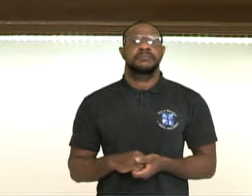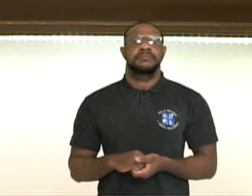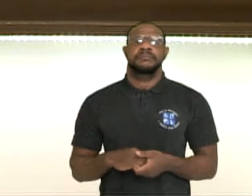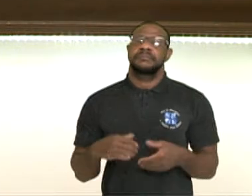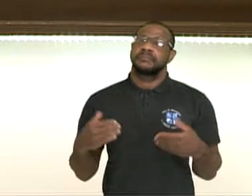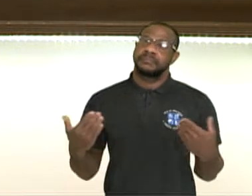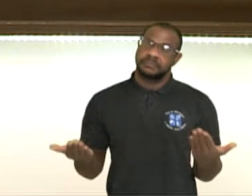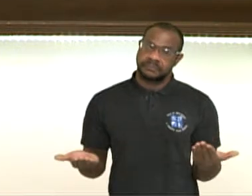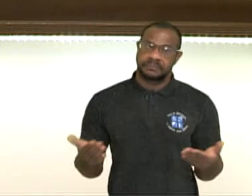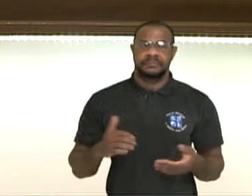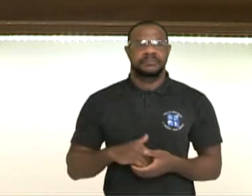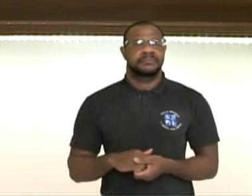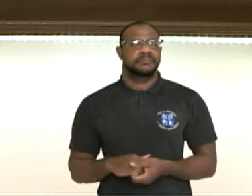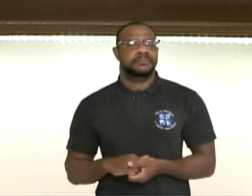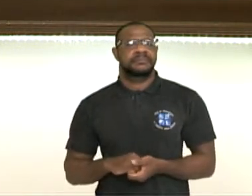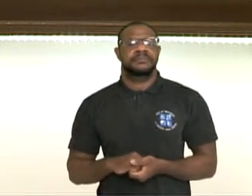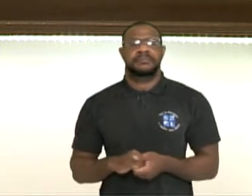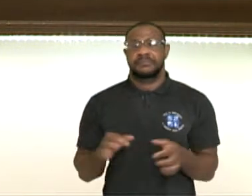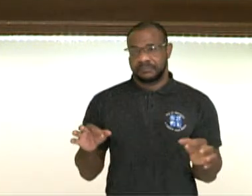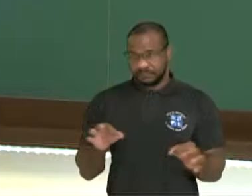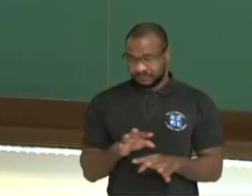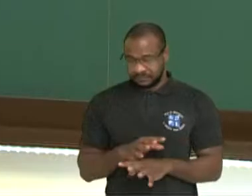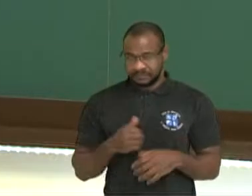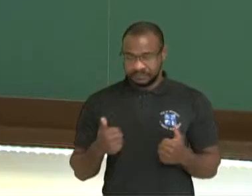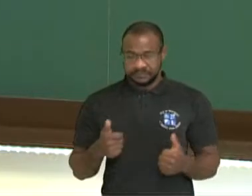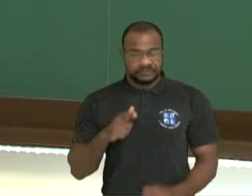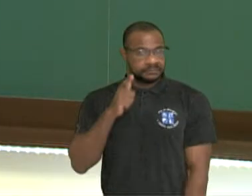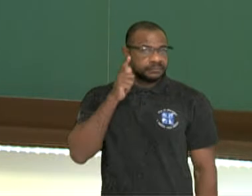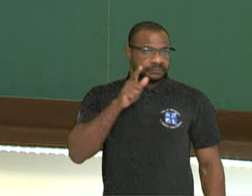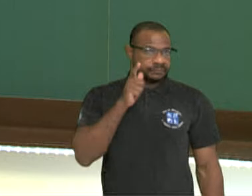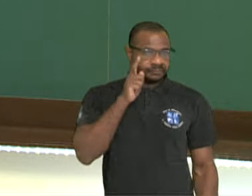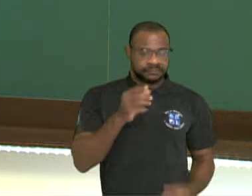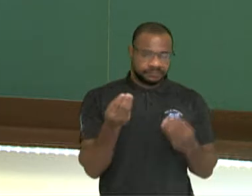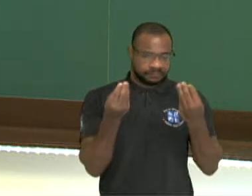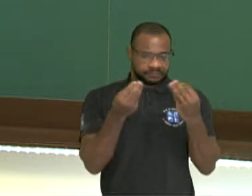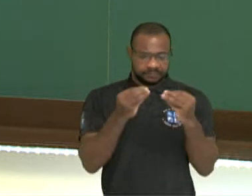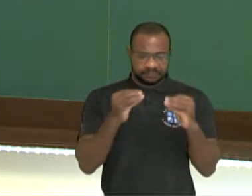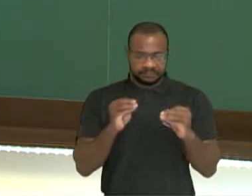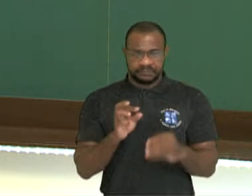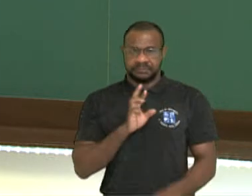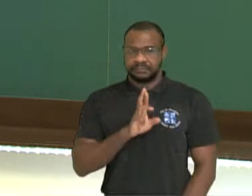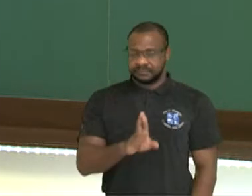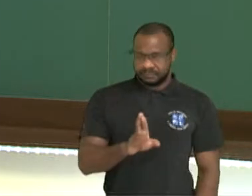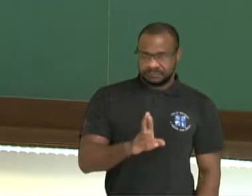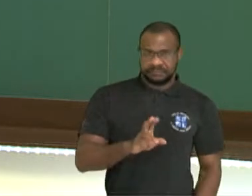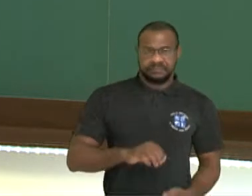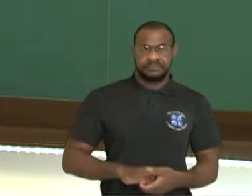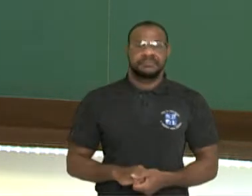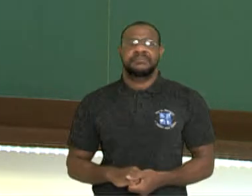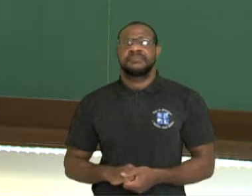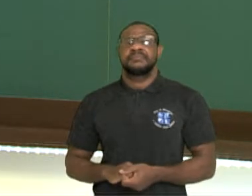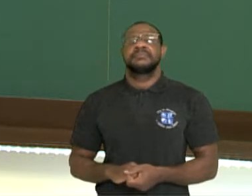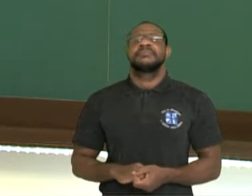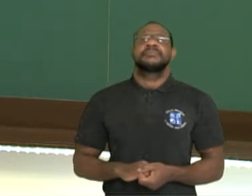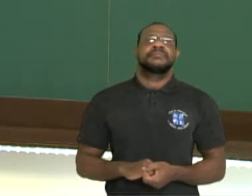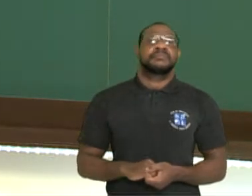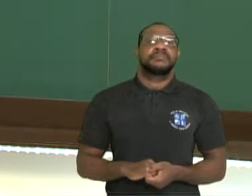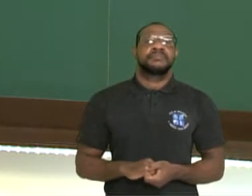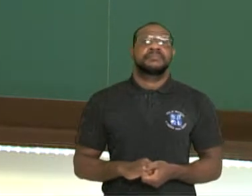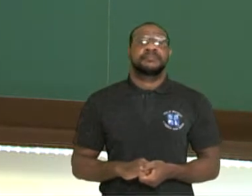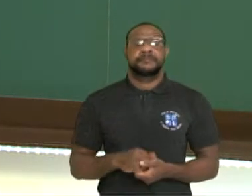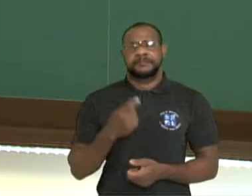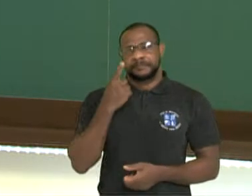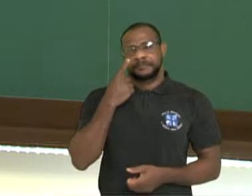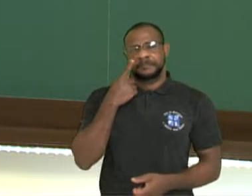Muito bem, listo? Prontinho? Conseguiram aí colocar a resposta toda escrita em língua espanhola? Vamos